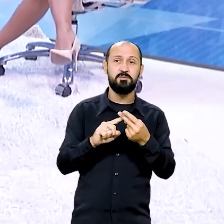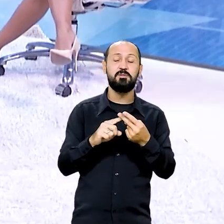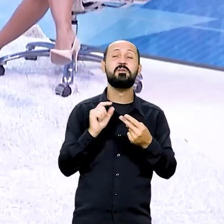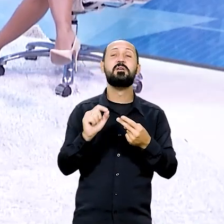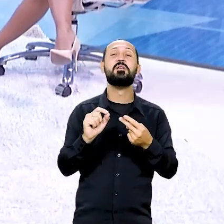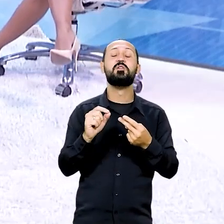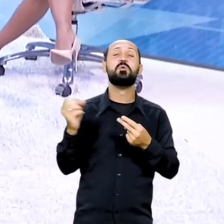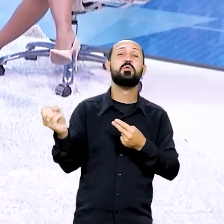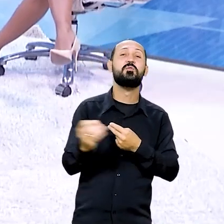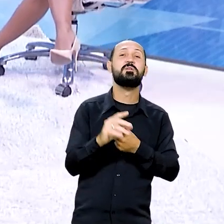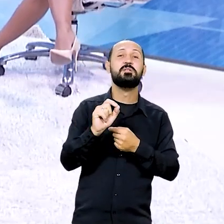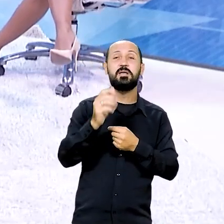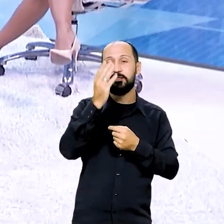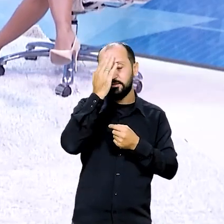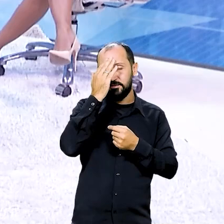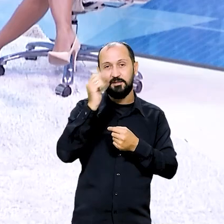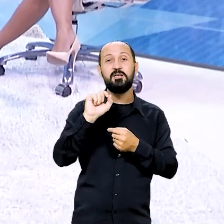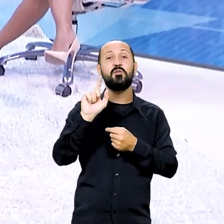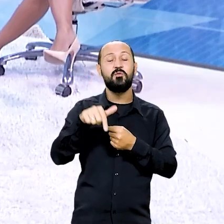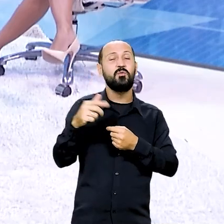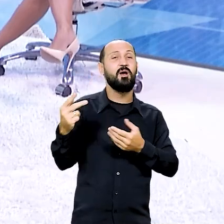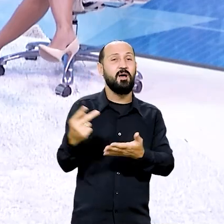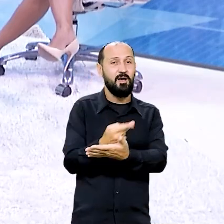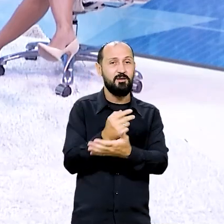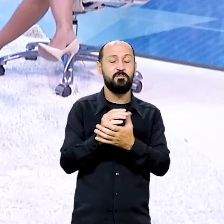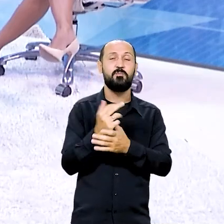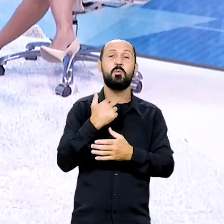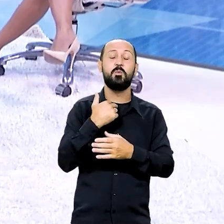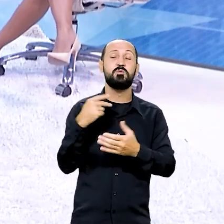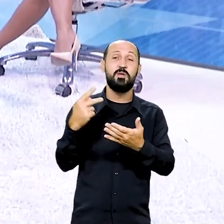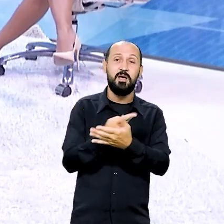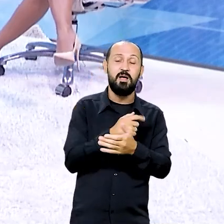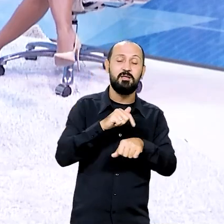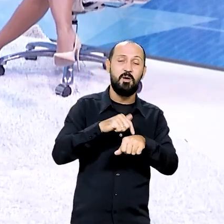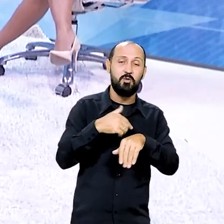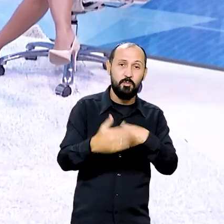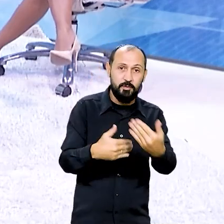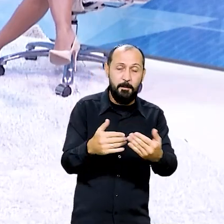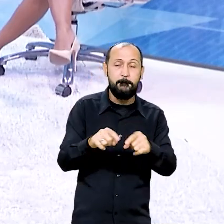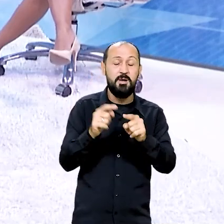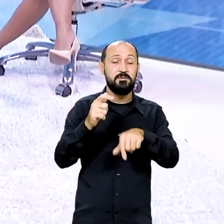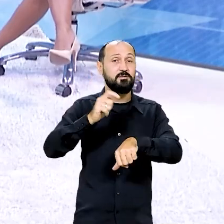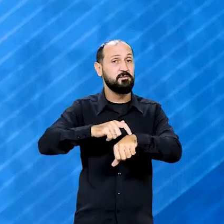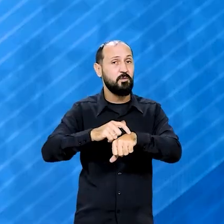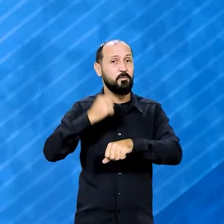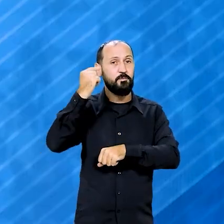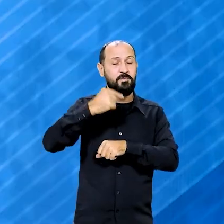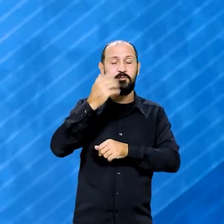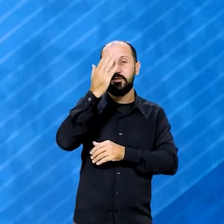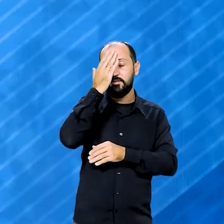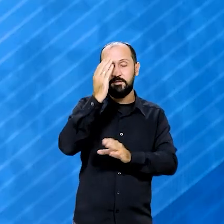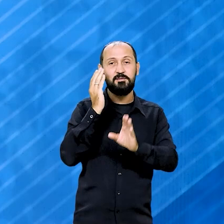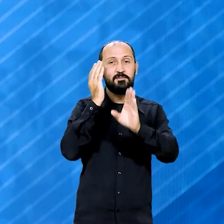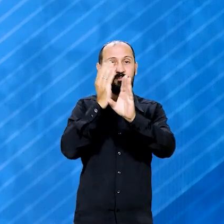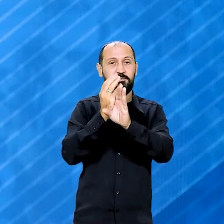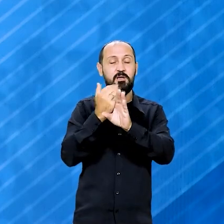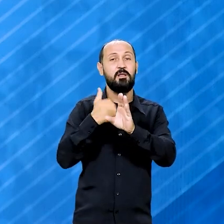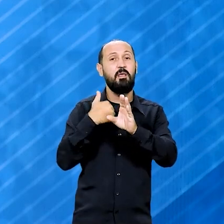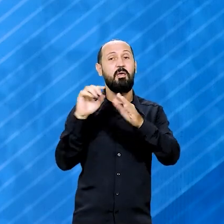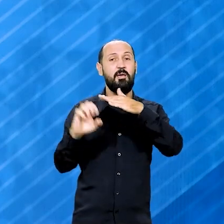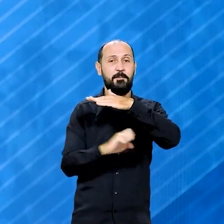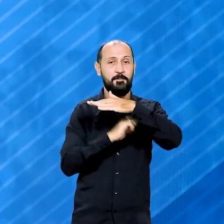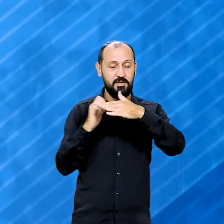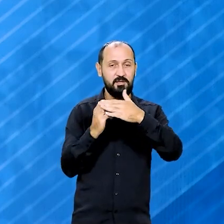na área de inovação, qual que é a única certeza? Que eu vou errar. Eu não posso errar no processo. Mas quando o advogado se